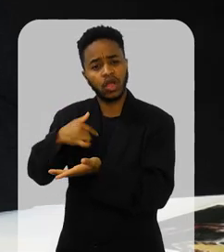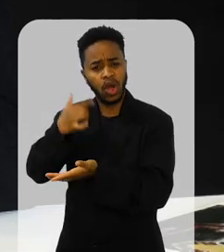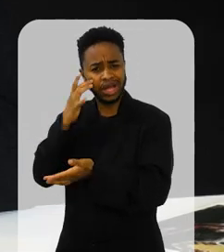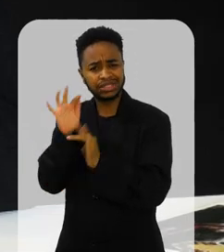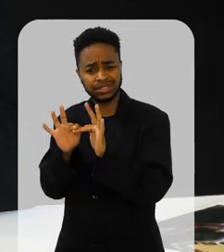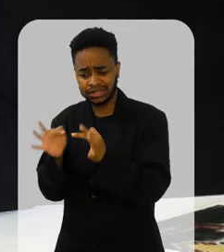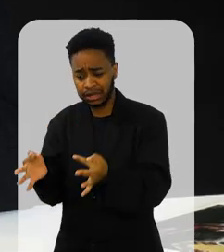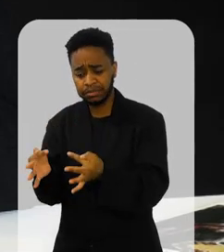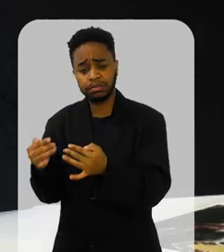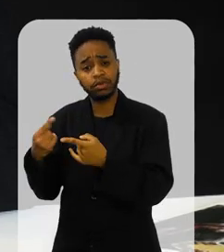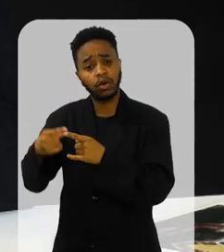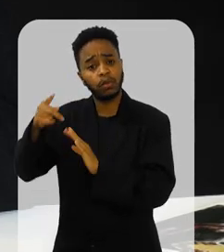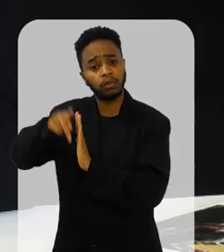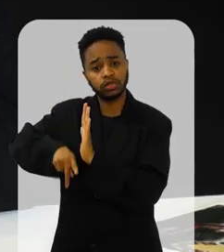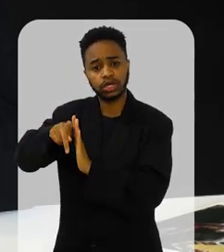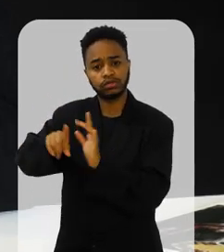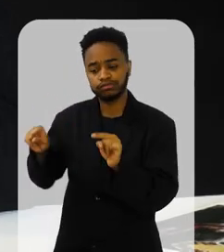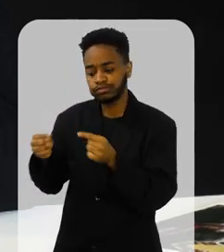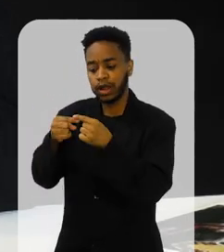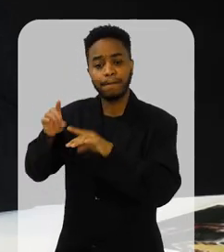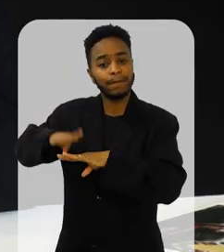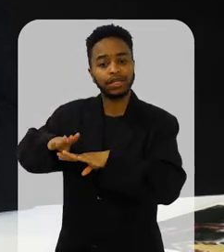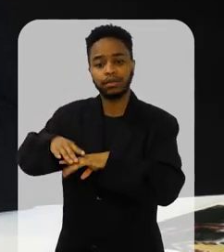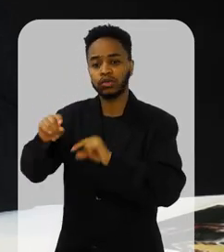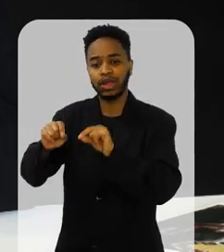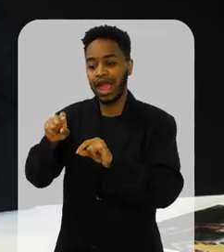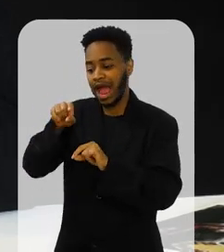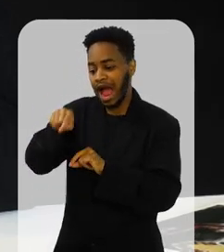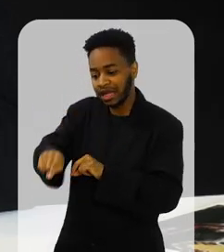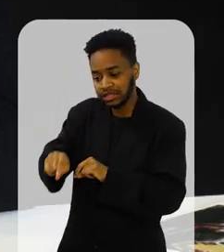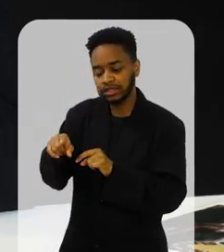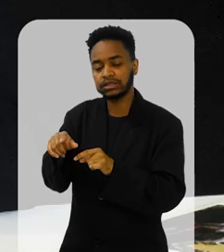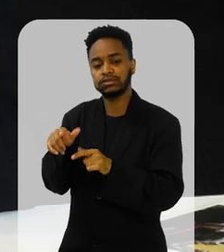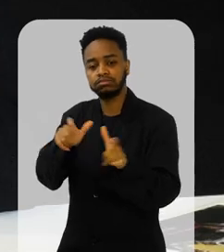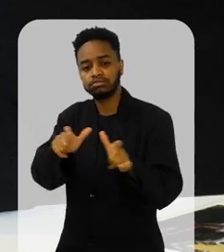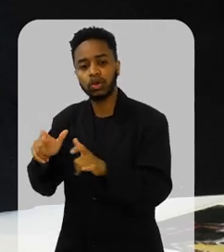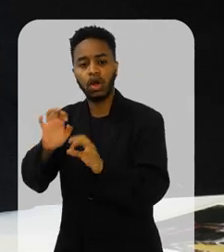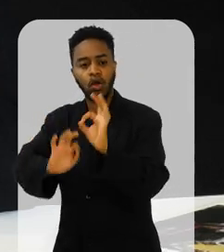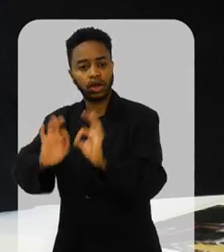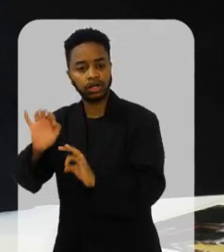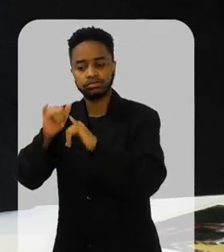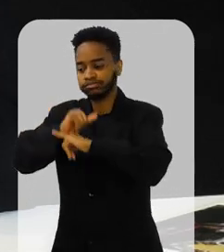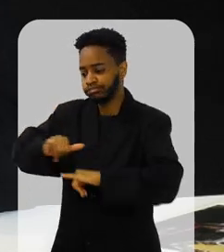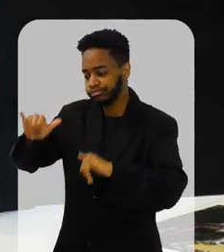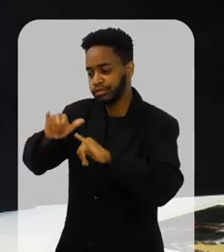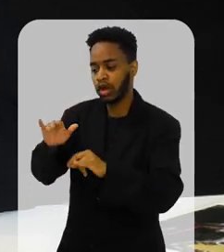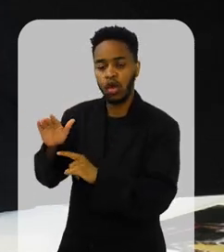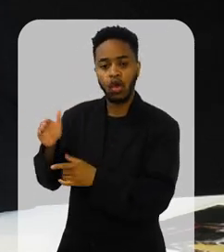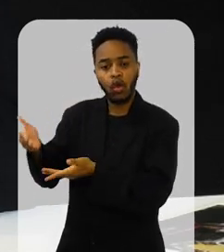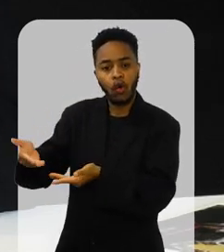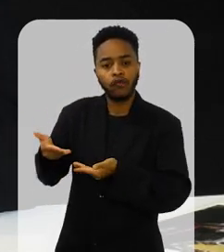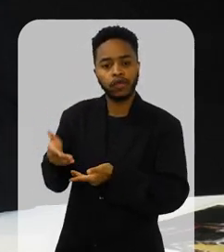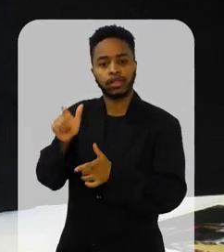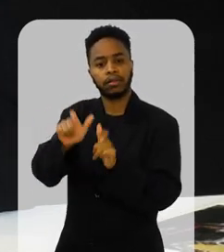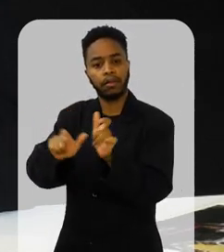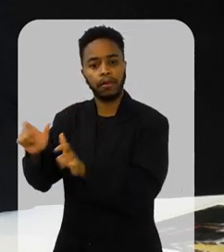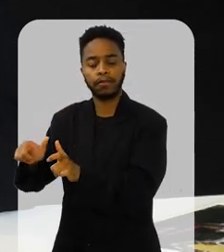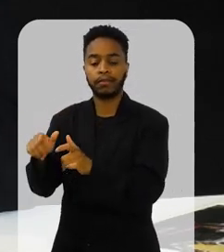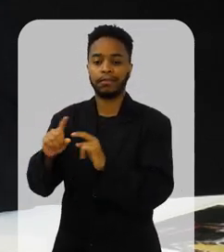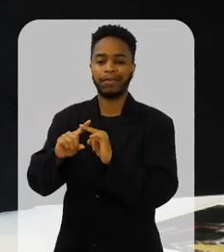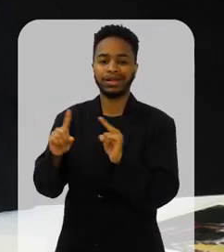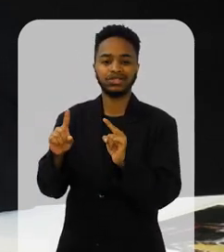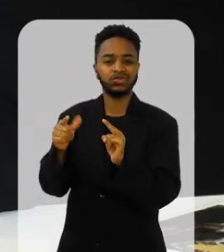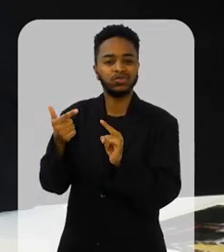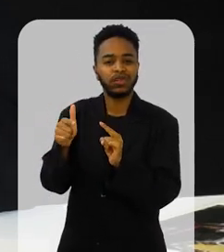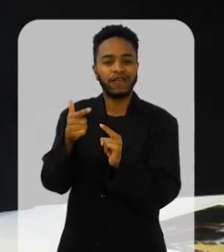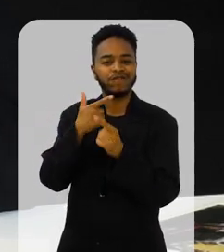simplicidade, porque é um projeto matemático, é assim, vai ser nesse tal espaço, vamos divulgar por aqui, vamos trazer fulanos daqui, mas não